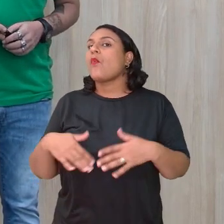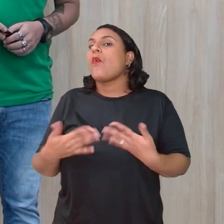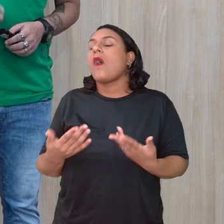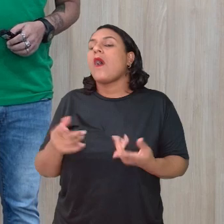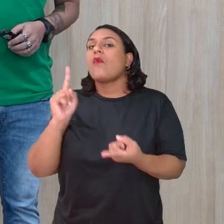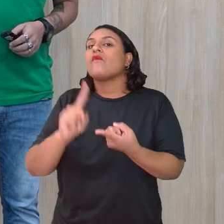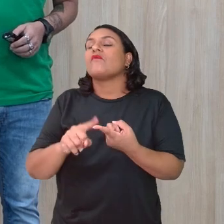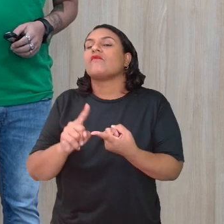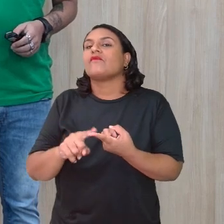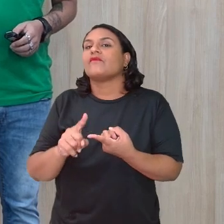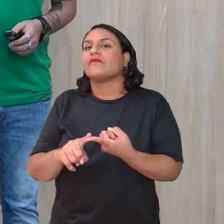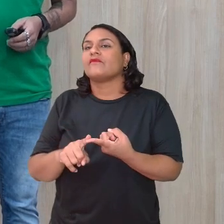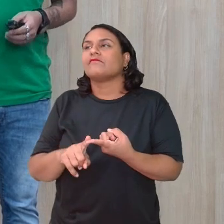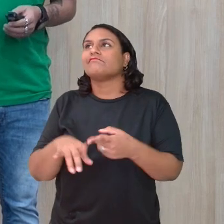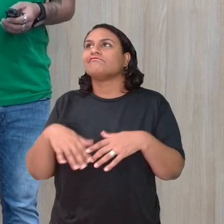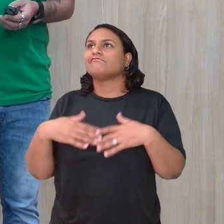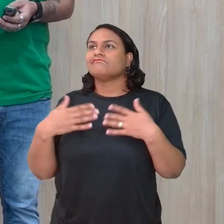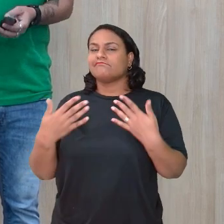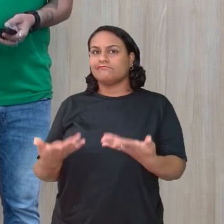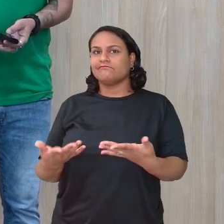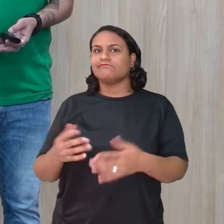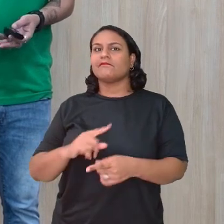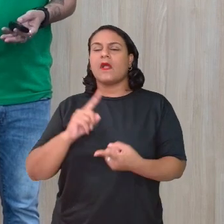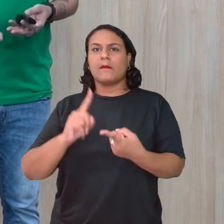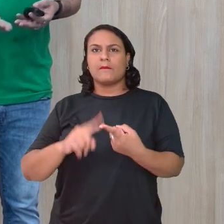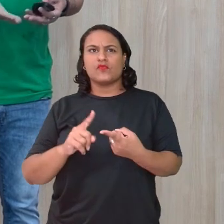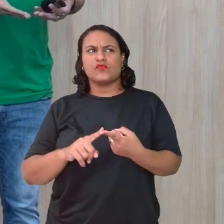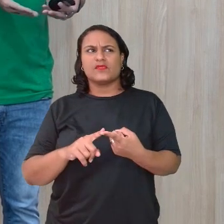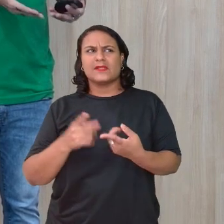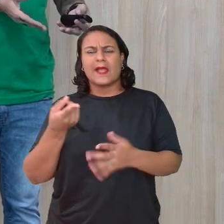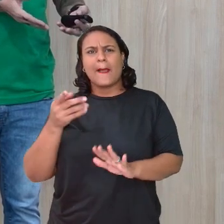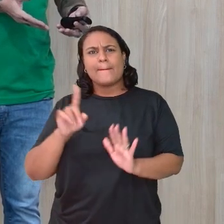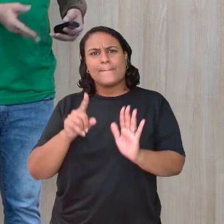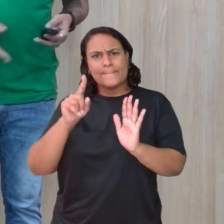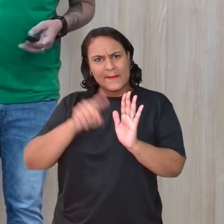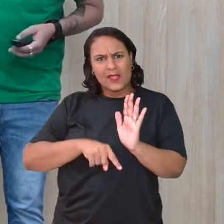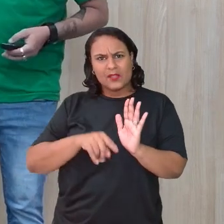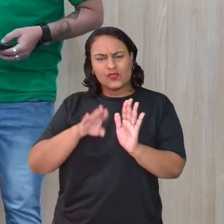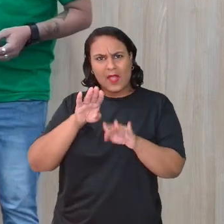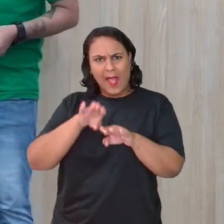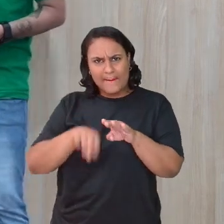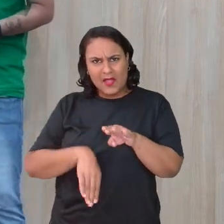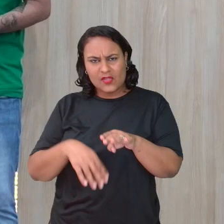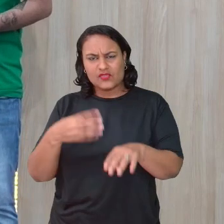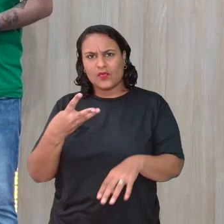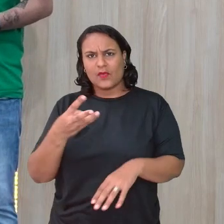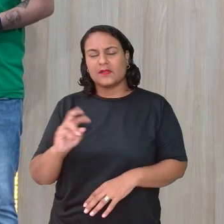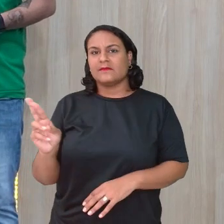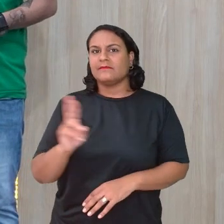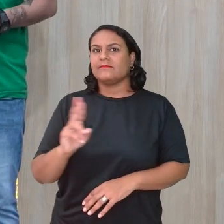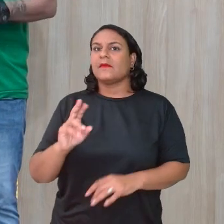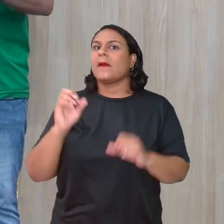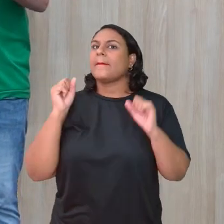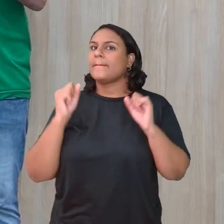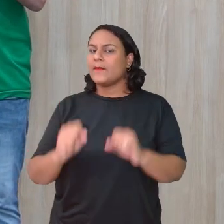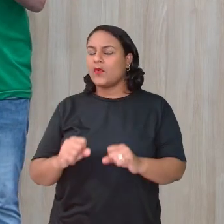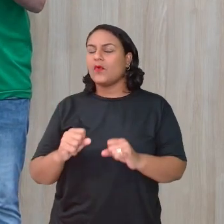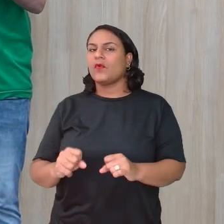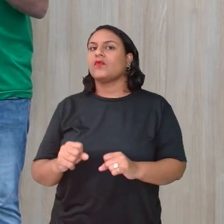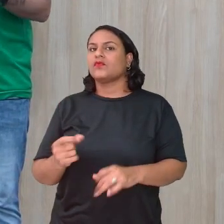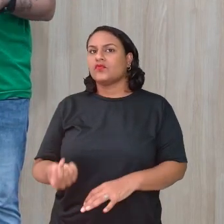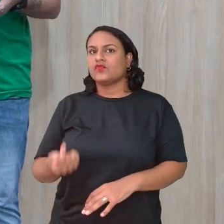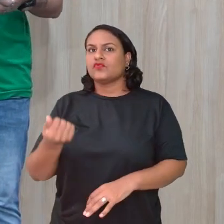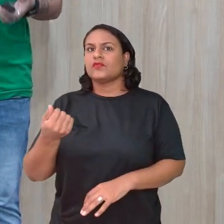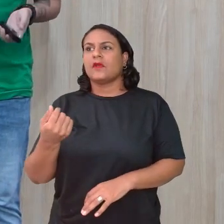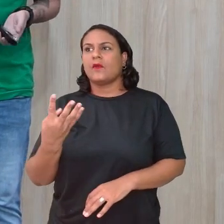favoráveis aí? No caso, quando a gente diz que a blusa custe menos de R$40, ou seja, ela pode custar R$30,